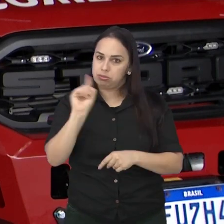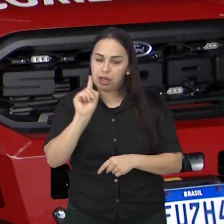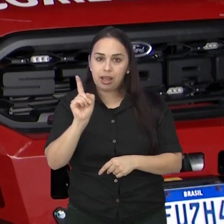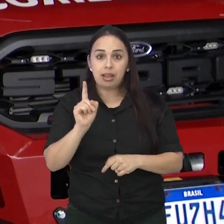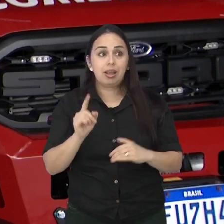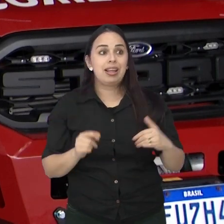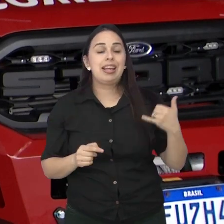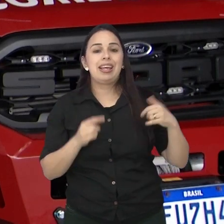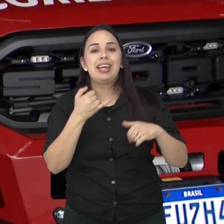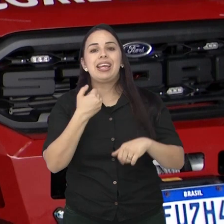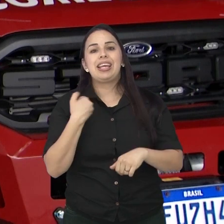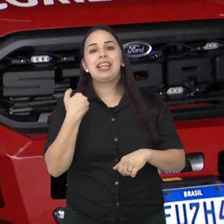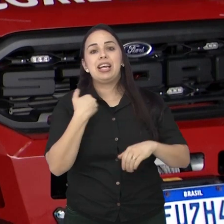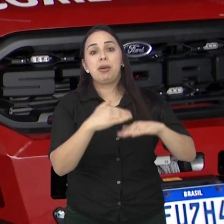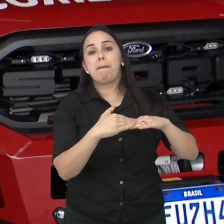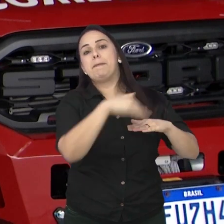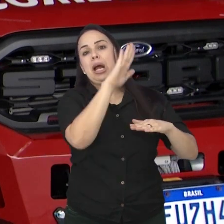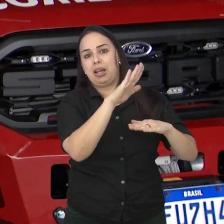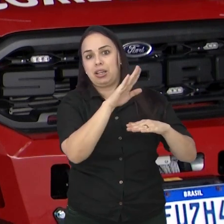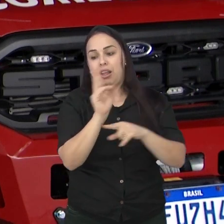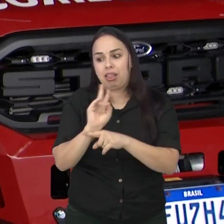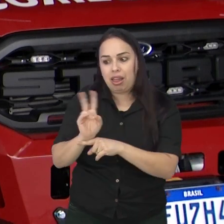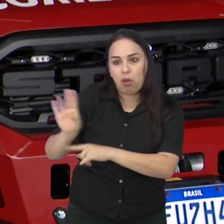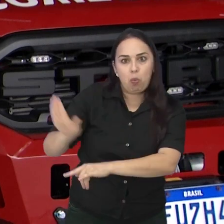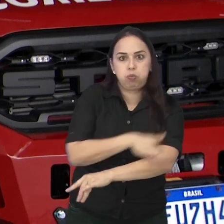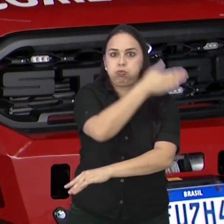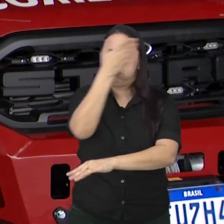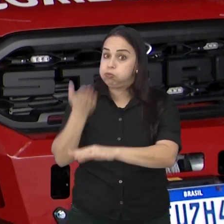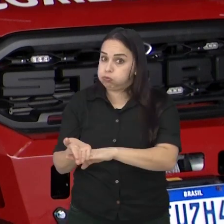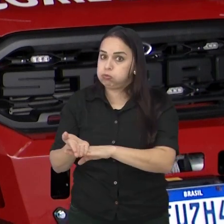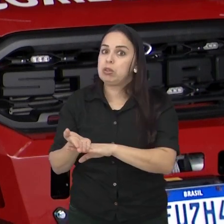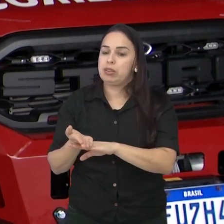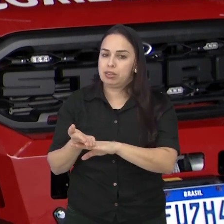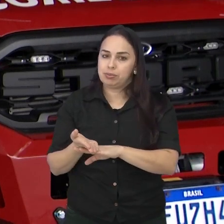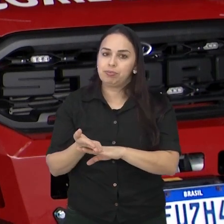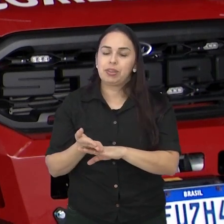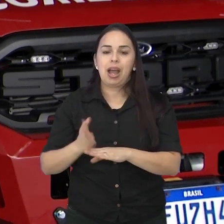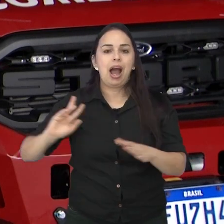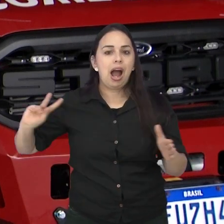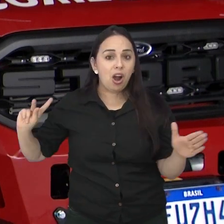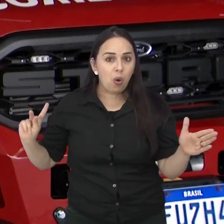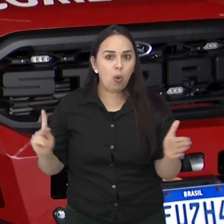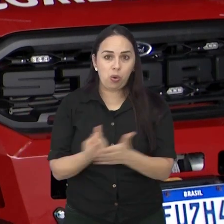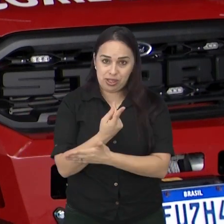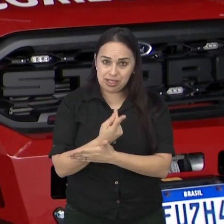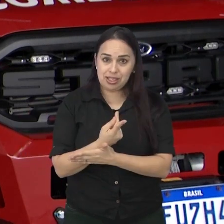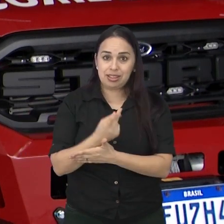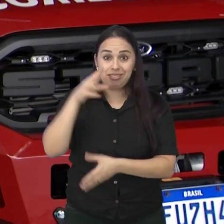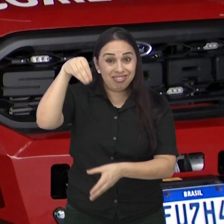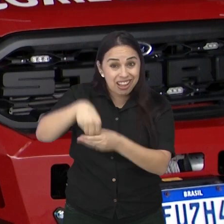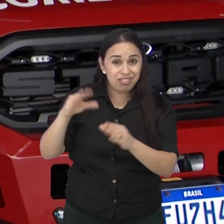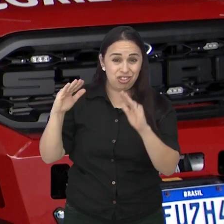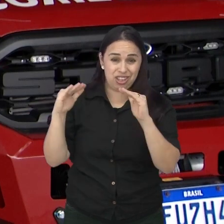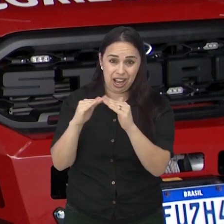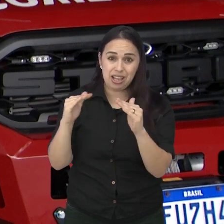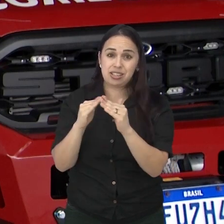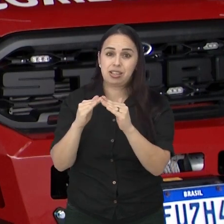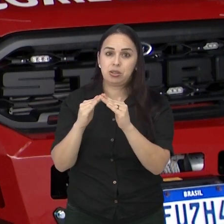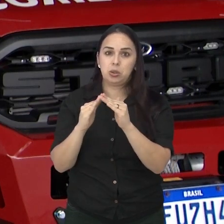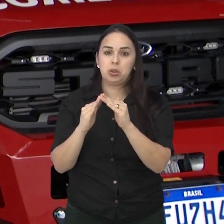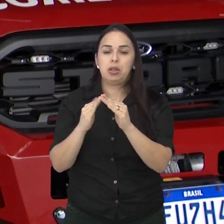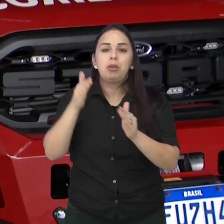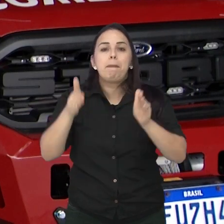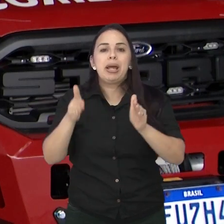ser um maior de idade e tem que estar supervisionando em tempo integral essa criança. As ocorrências com as crianças dentro de casa,